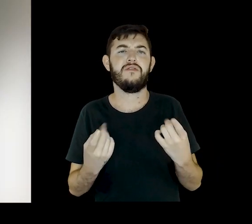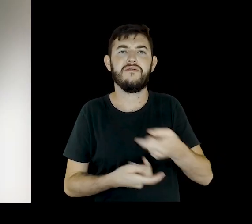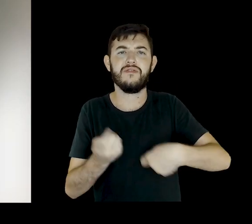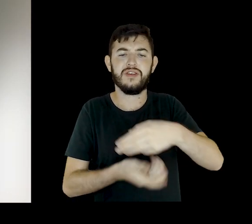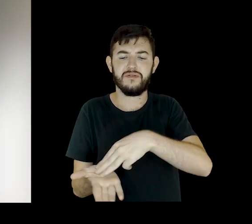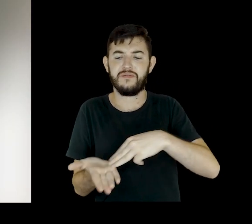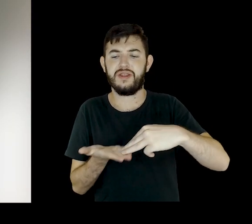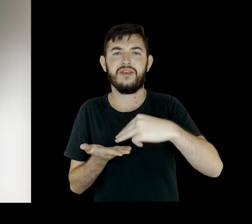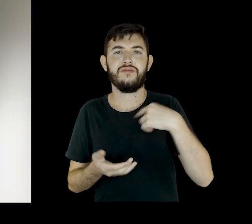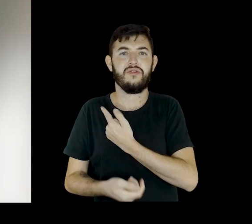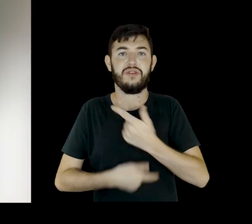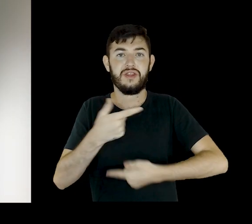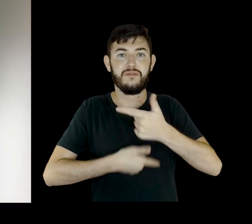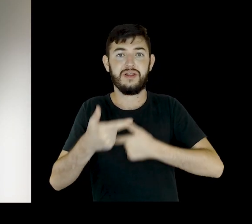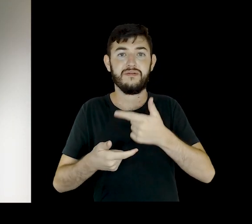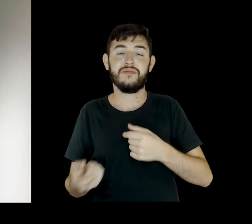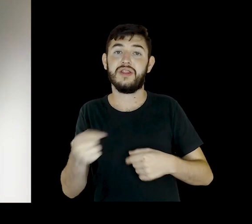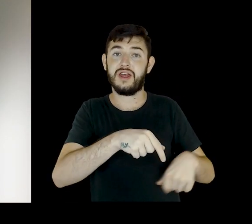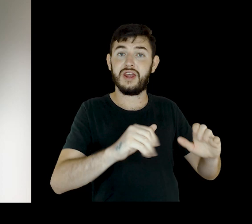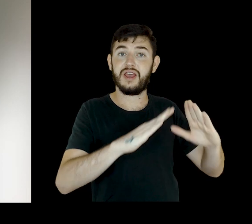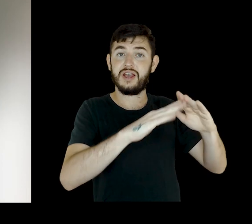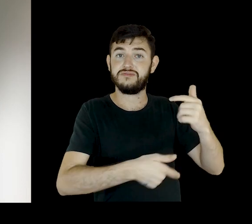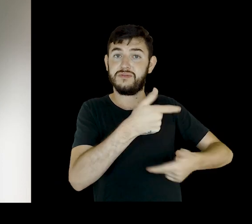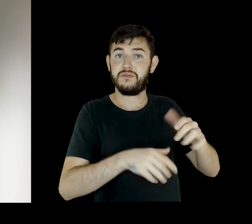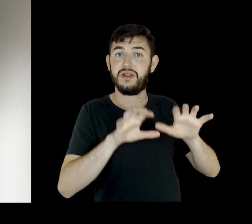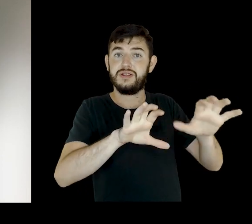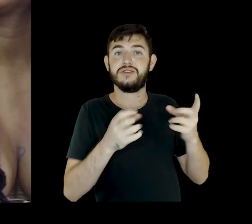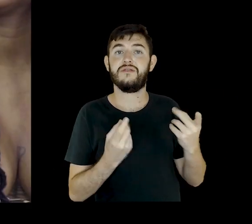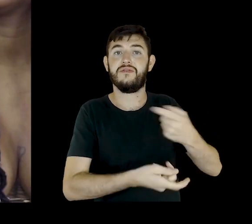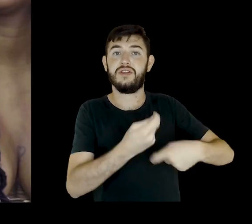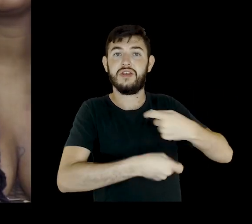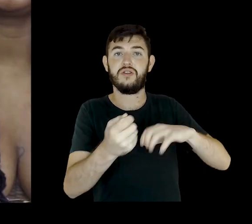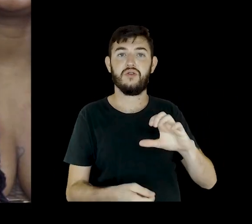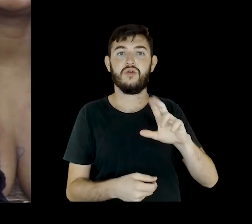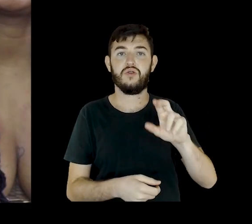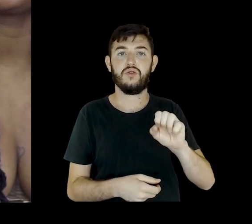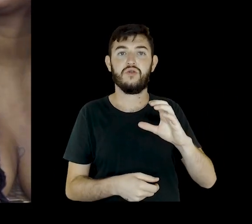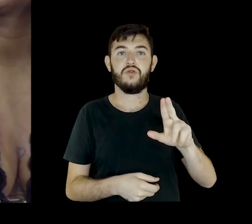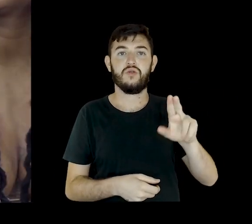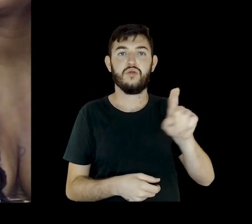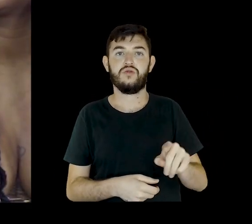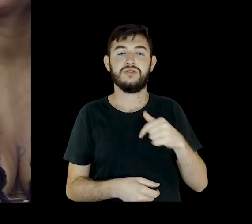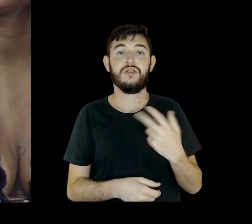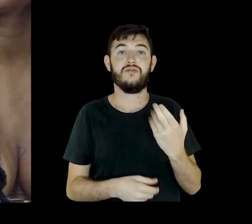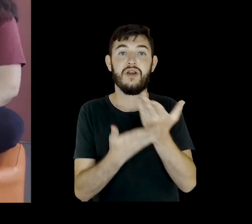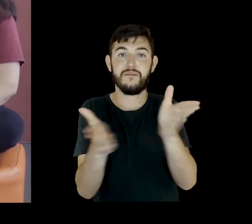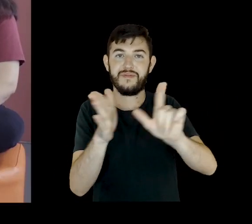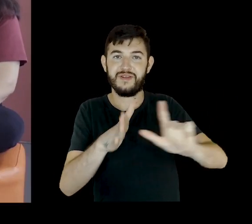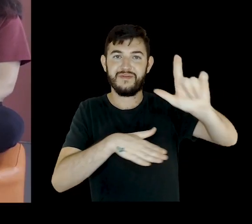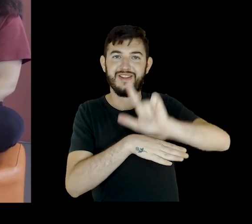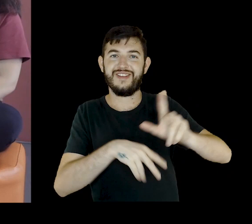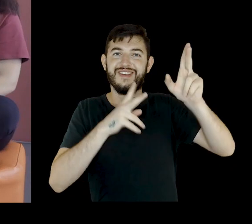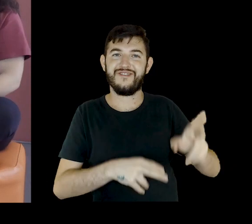isso, aquilo. Tem um cantinho mesmo na frente da minha casa e trabalho ali. Tô no cuscuz e, Deus quiser abençoar, logo, logo abro uma unidade